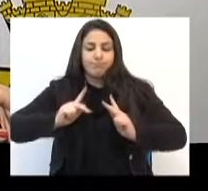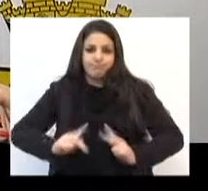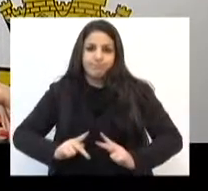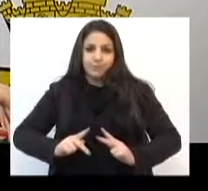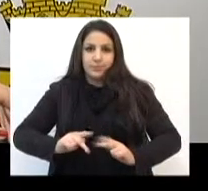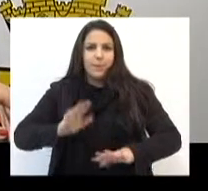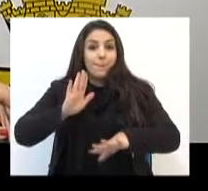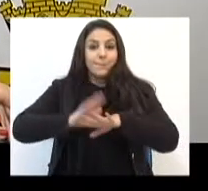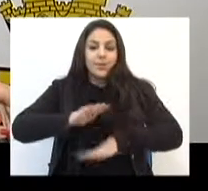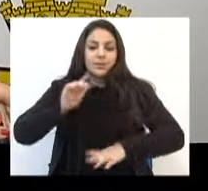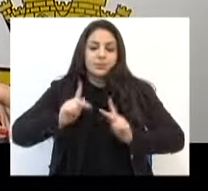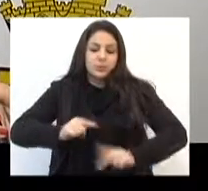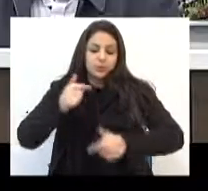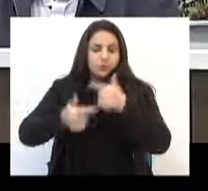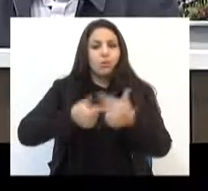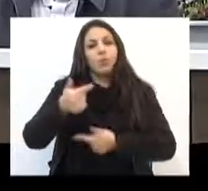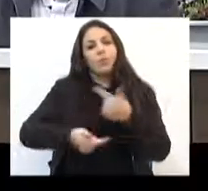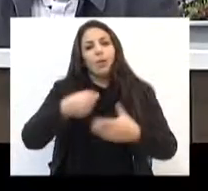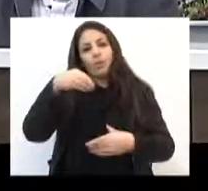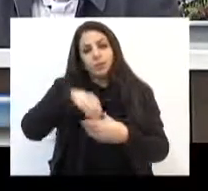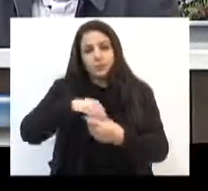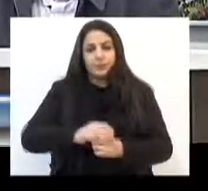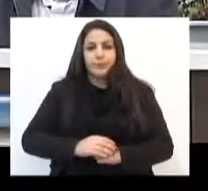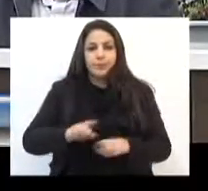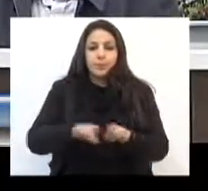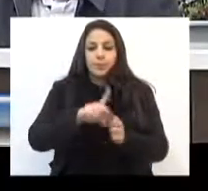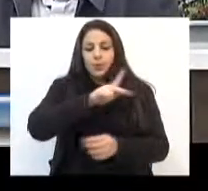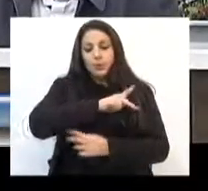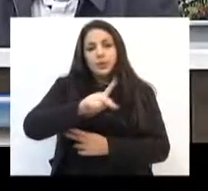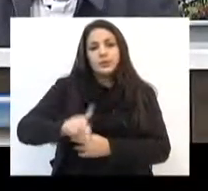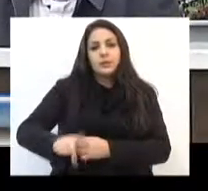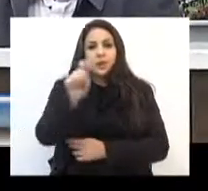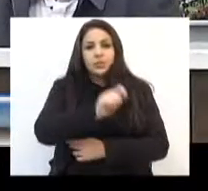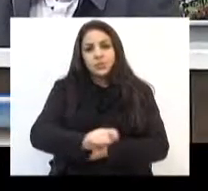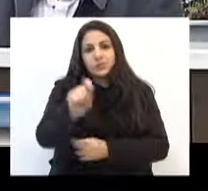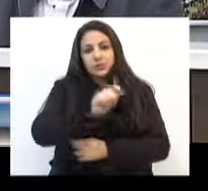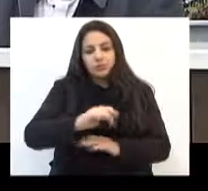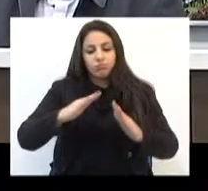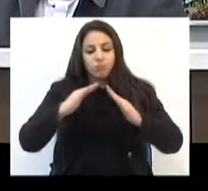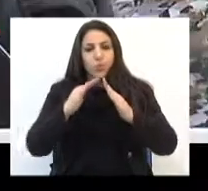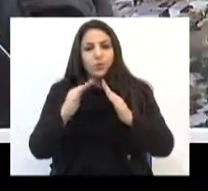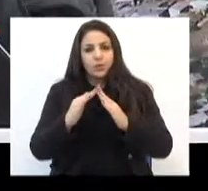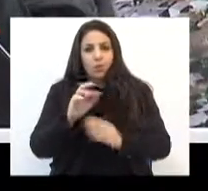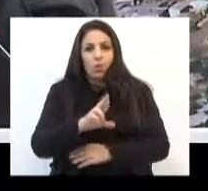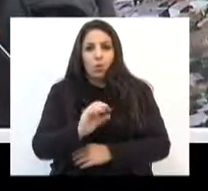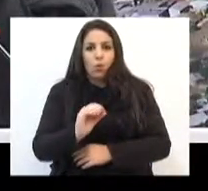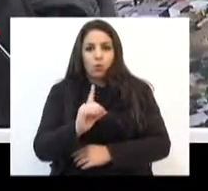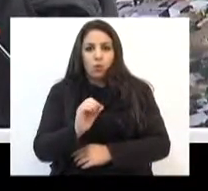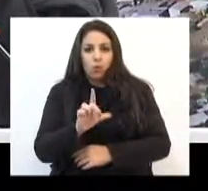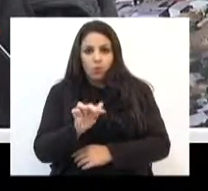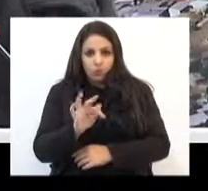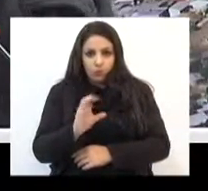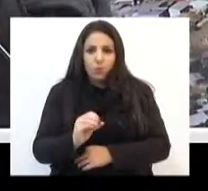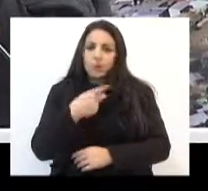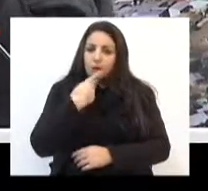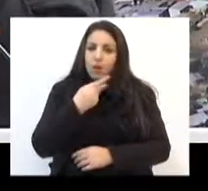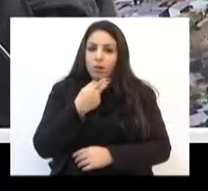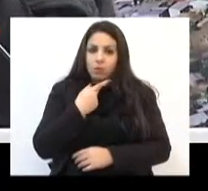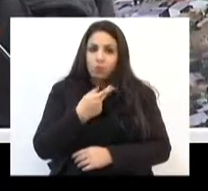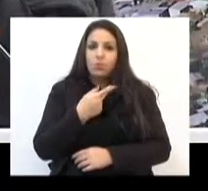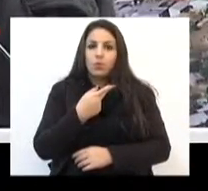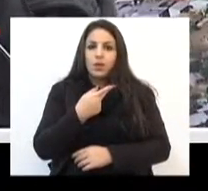250 presos, tendo sido ampliada em 2002 por uma capacidade de 307 presos. Hoje, somantes Presídio Regional de